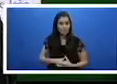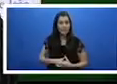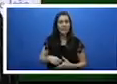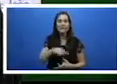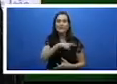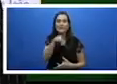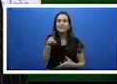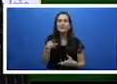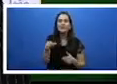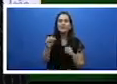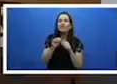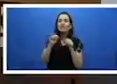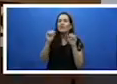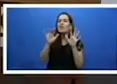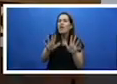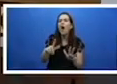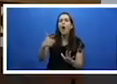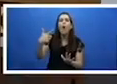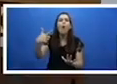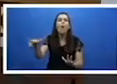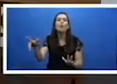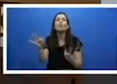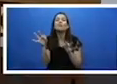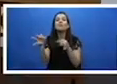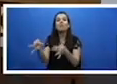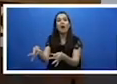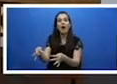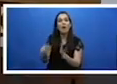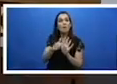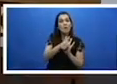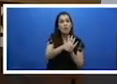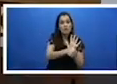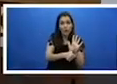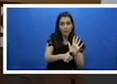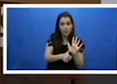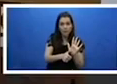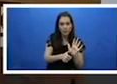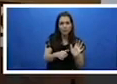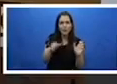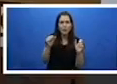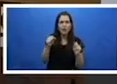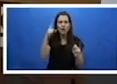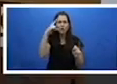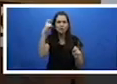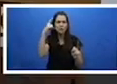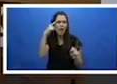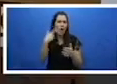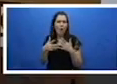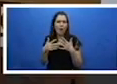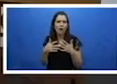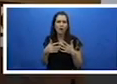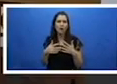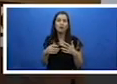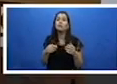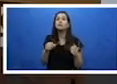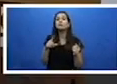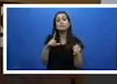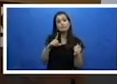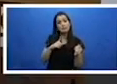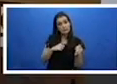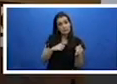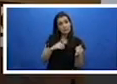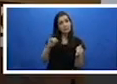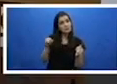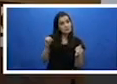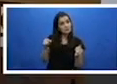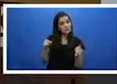vão criar outro final para a fábula. Ah, pode ser uma ideia que eu tive aqui na minha cabecinha? Isto,